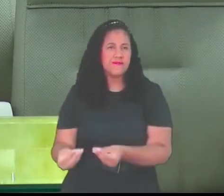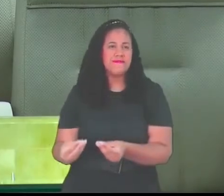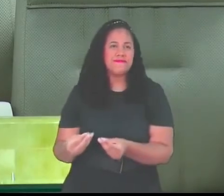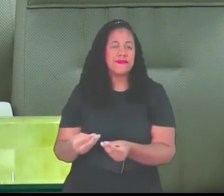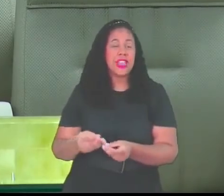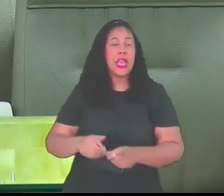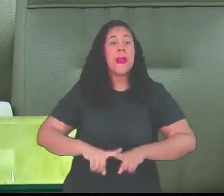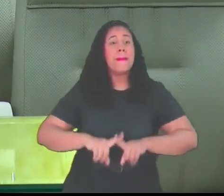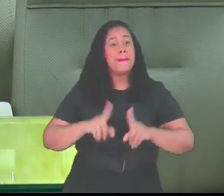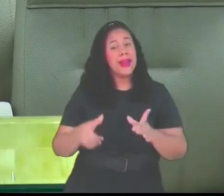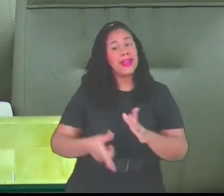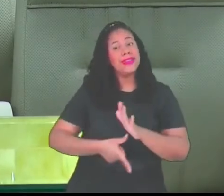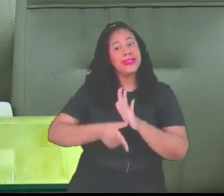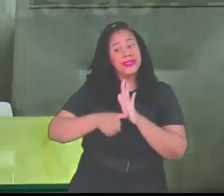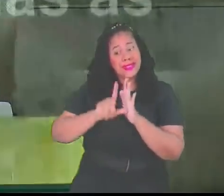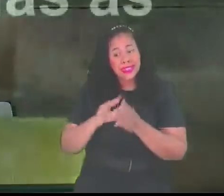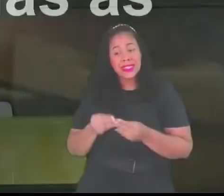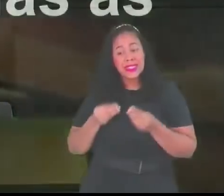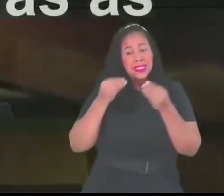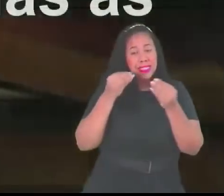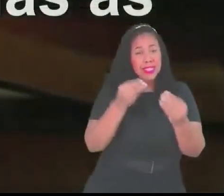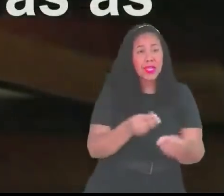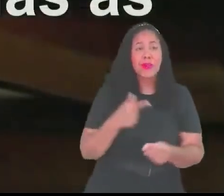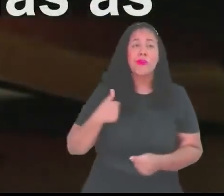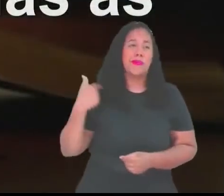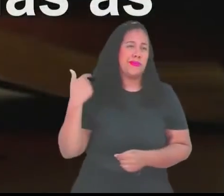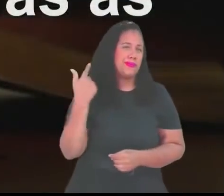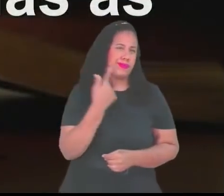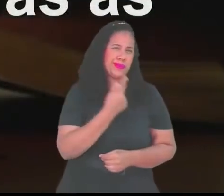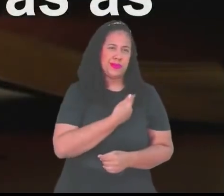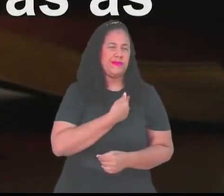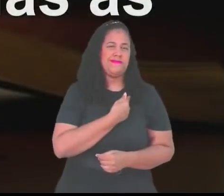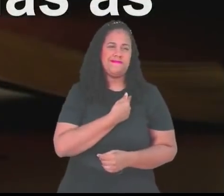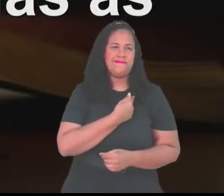Antes o entregou por todos nós.